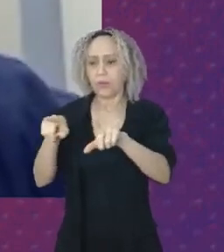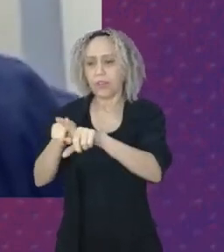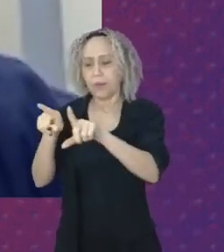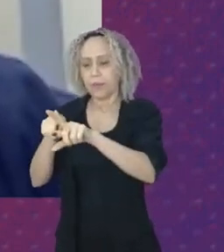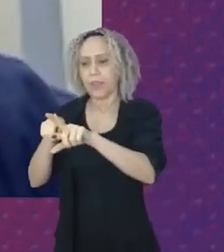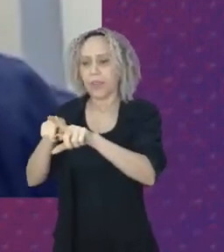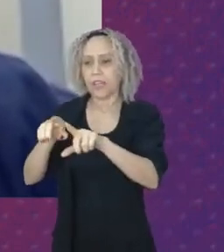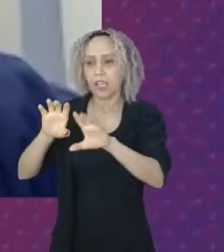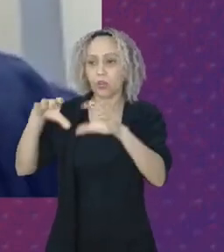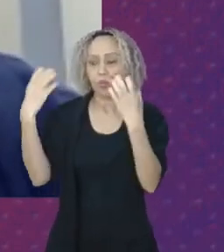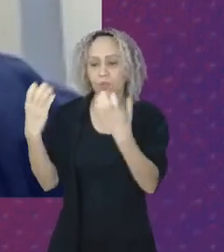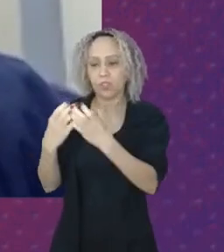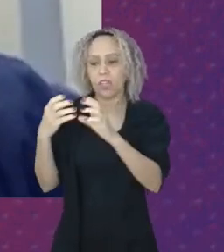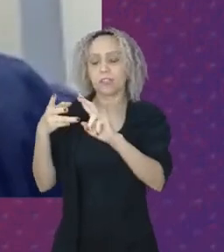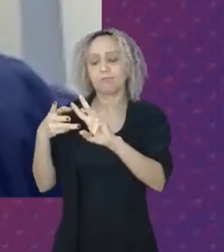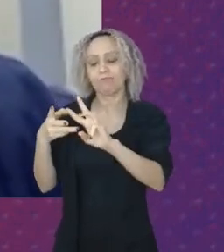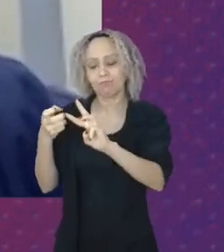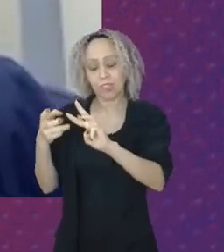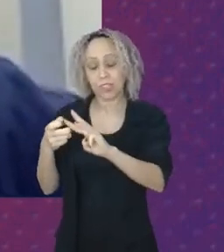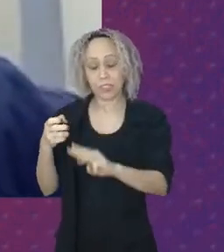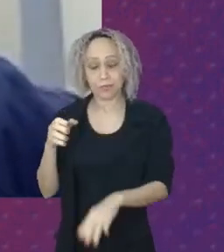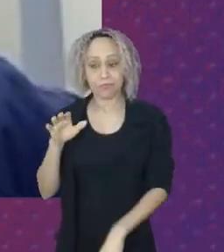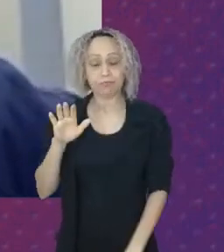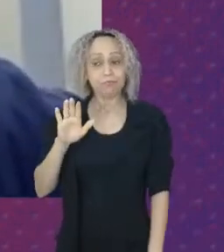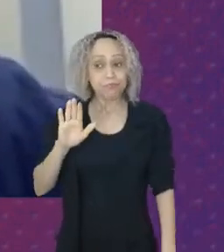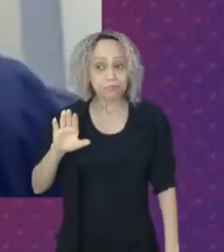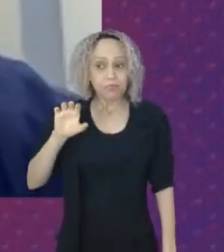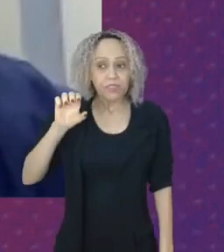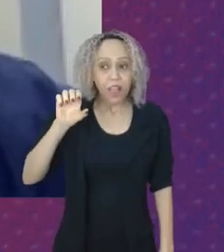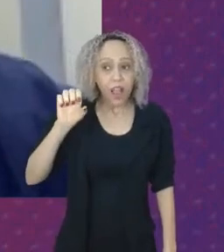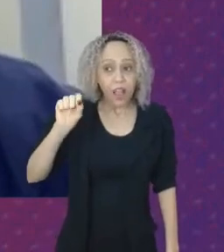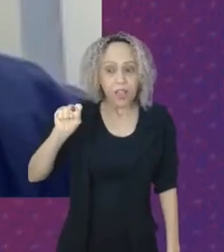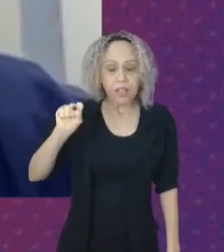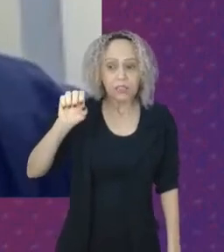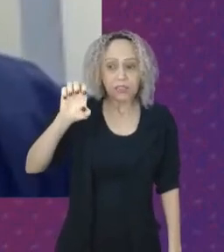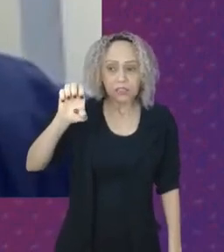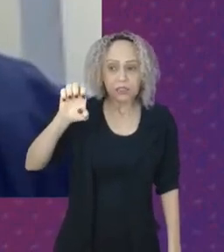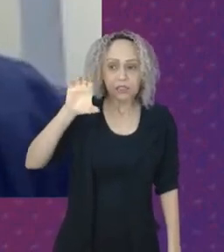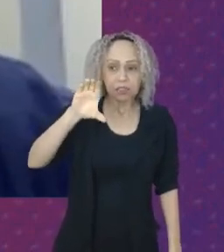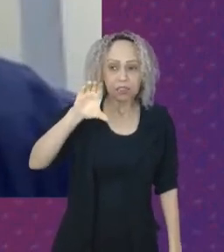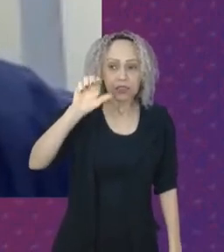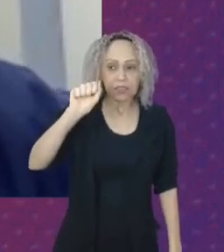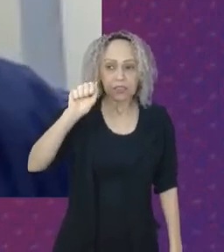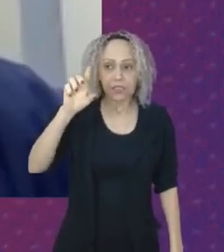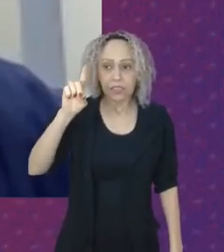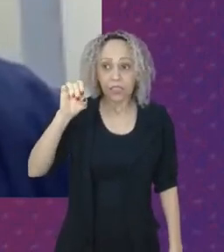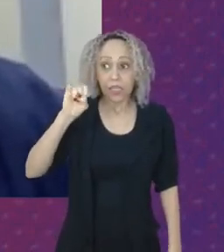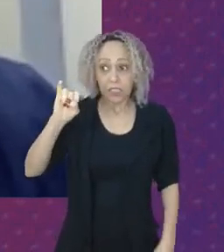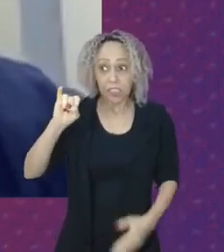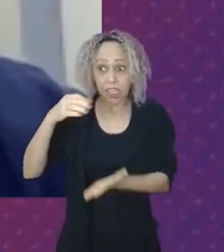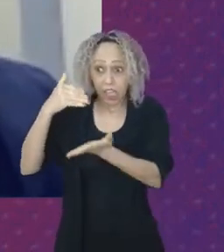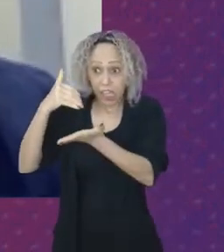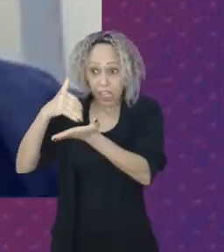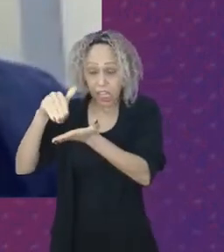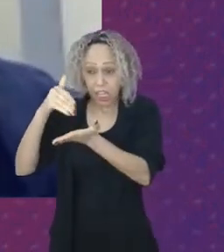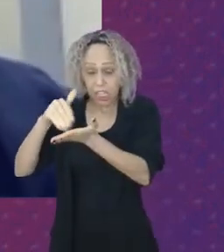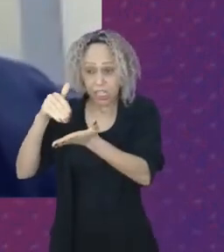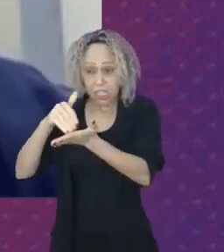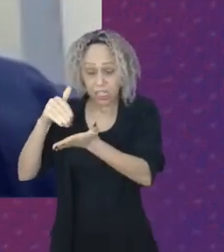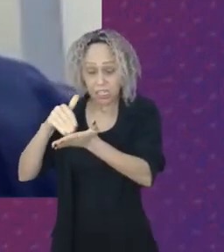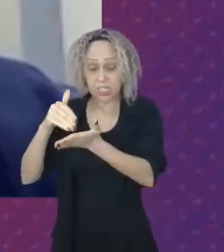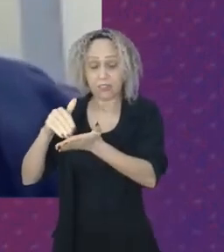essas instituições. Foi a CECADI que fez bolsa permanência para estudantes do ensino superior, estudantes